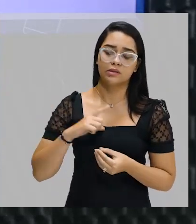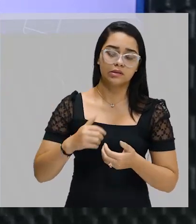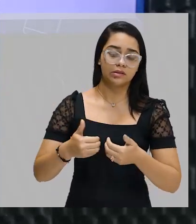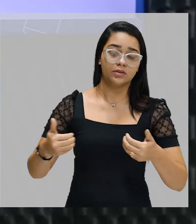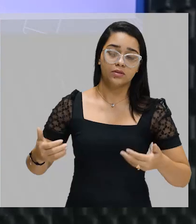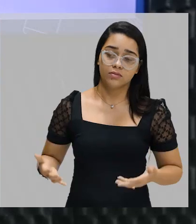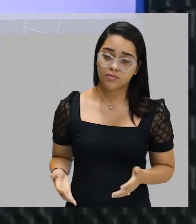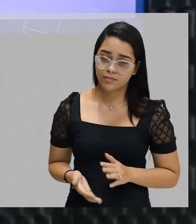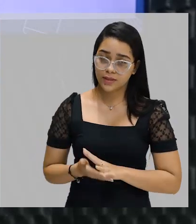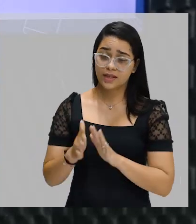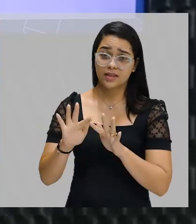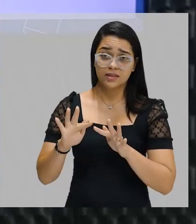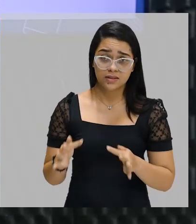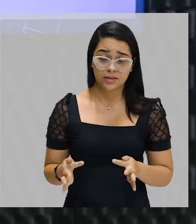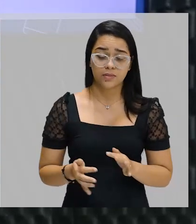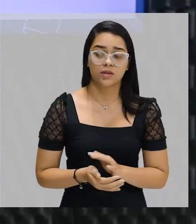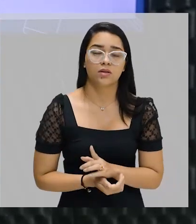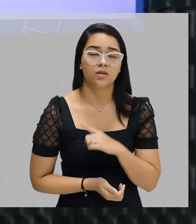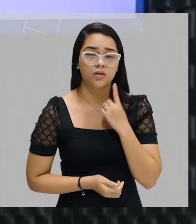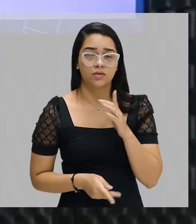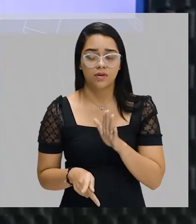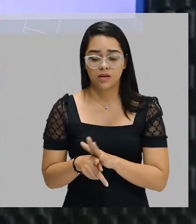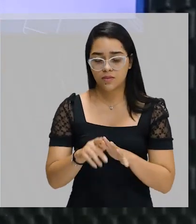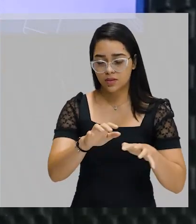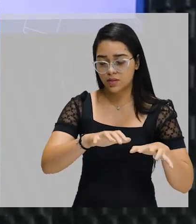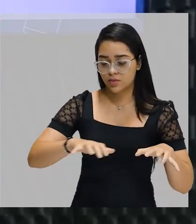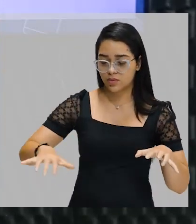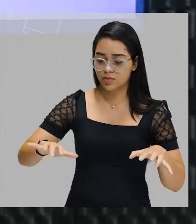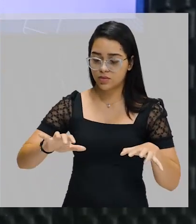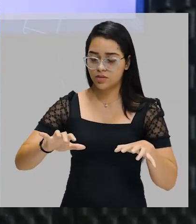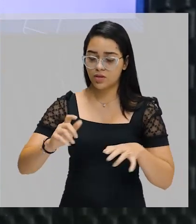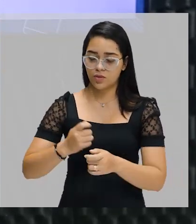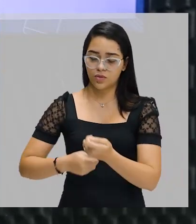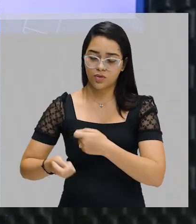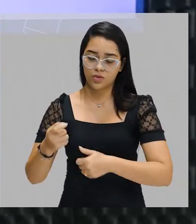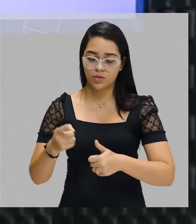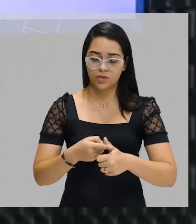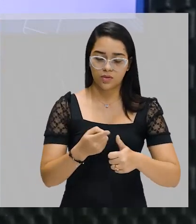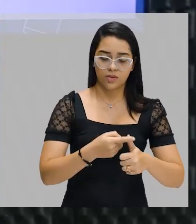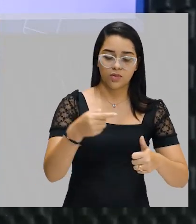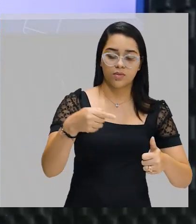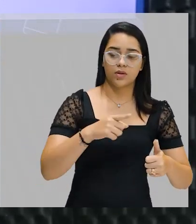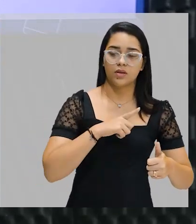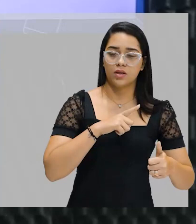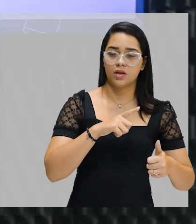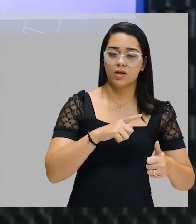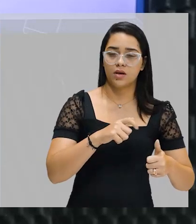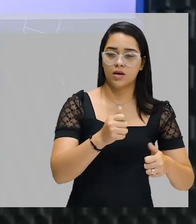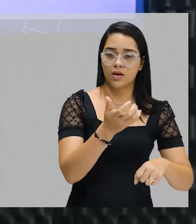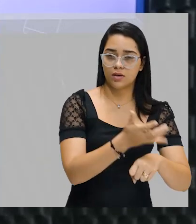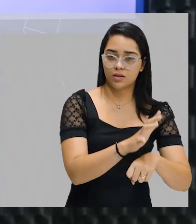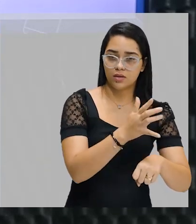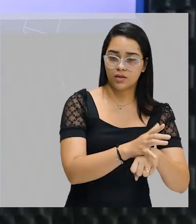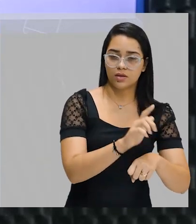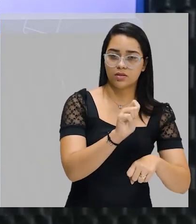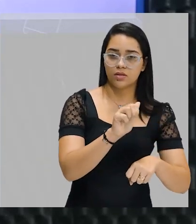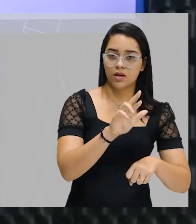É simples, galera, tá? Quando a gente fala de setores econômicos, lembra, primeiro setor, as atividades